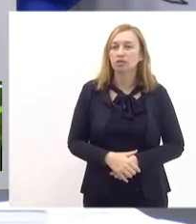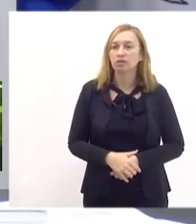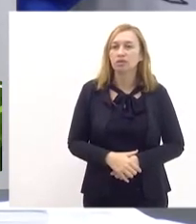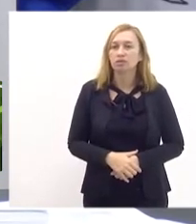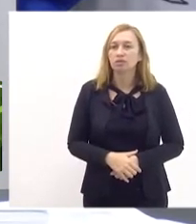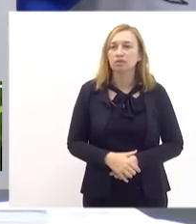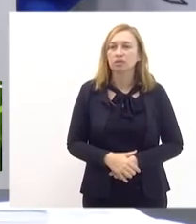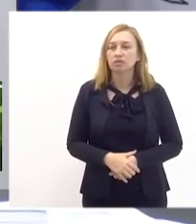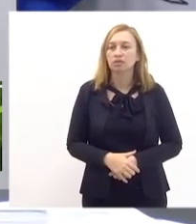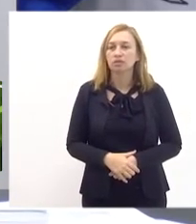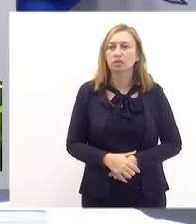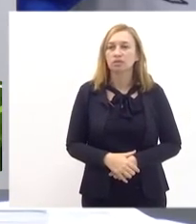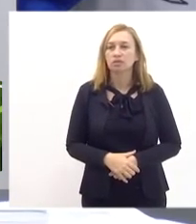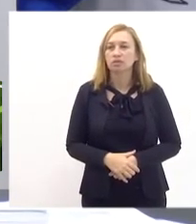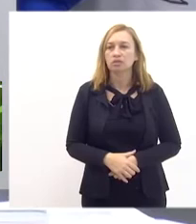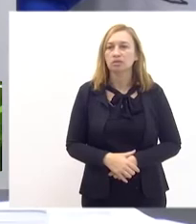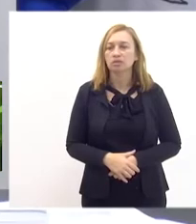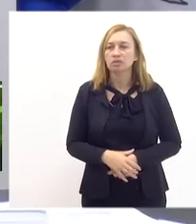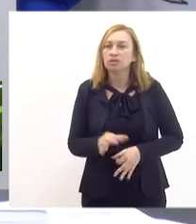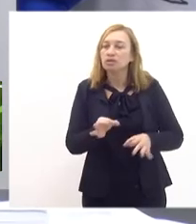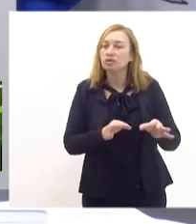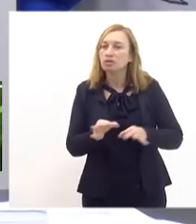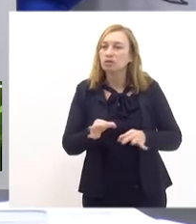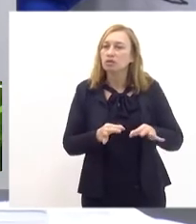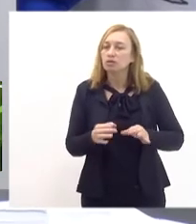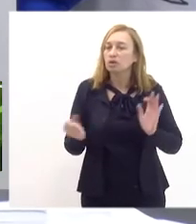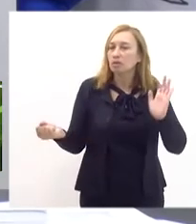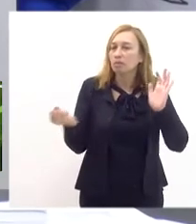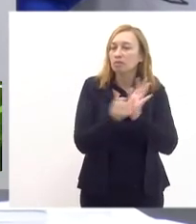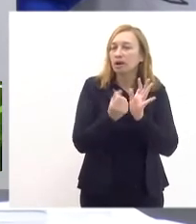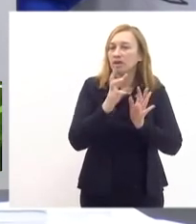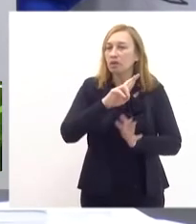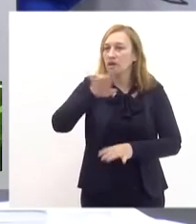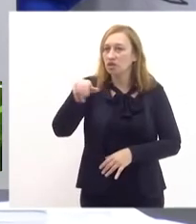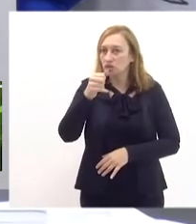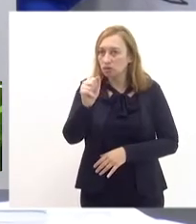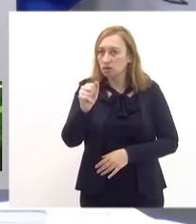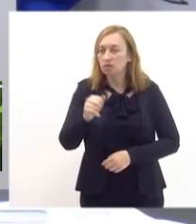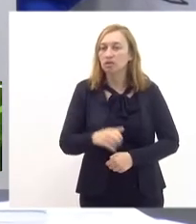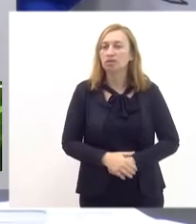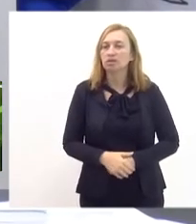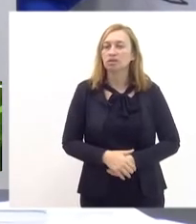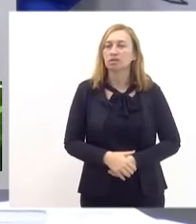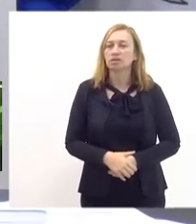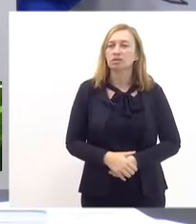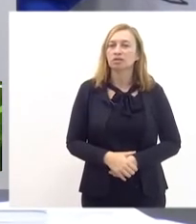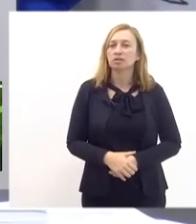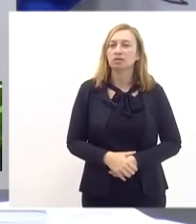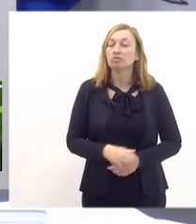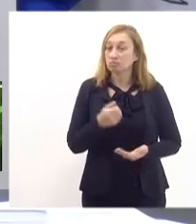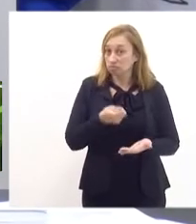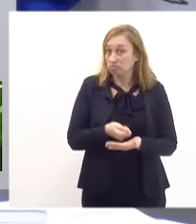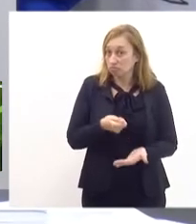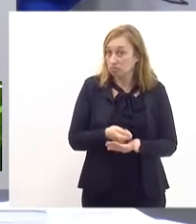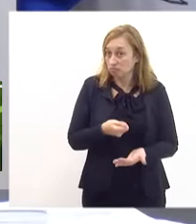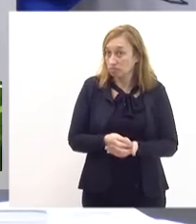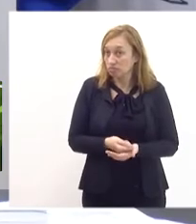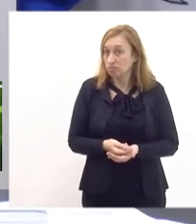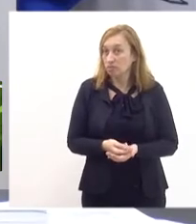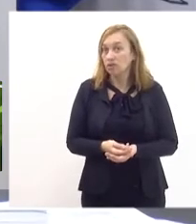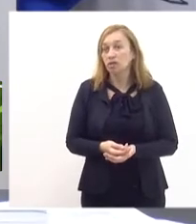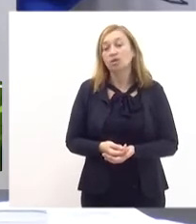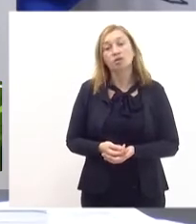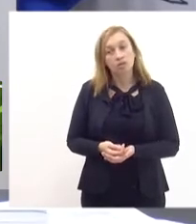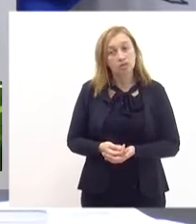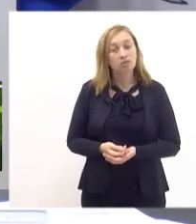com esse programa chamado Pacto RJ, e a gente vai cobrar isso, porque eu presido uma